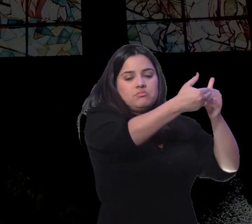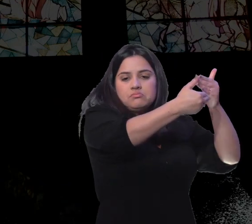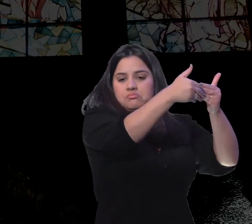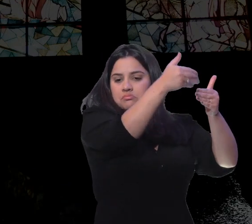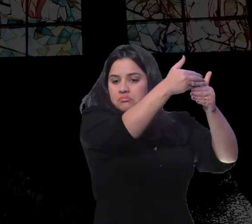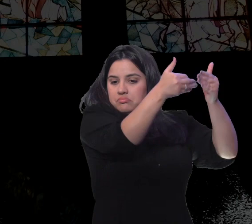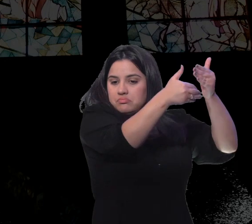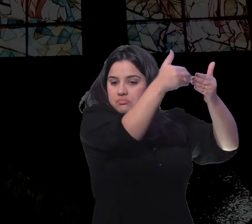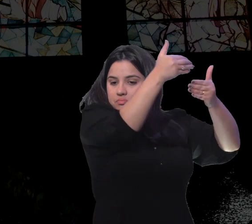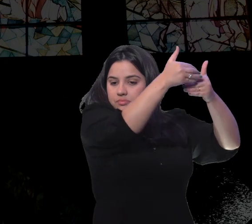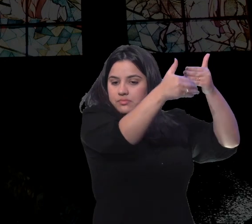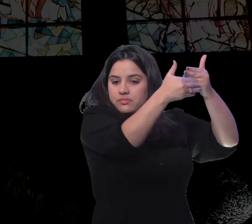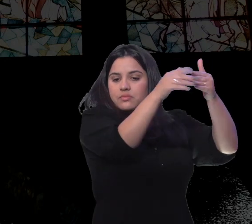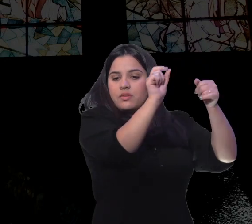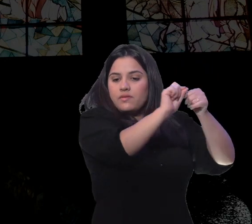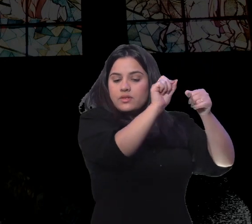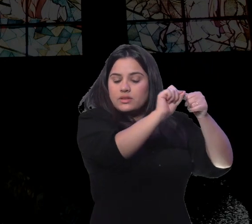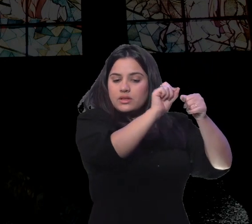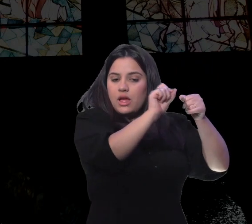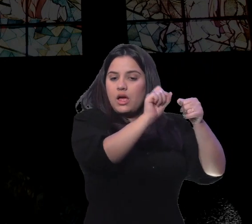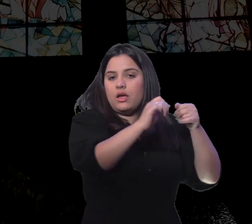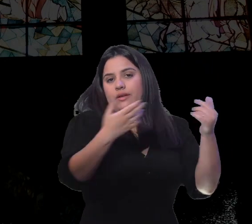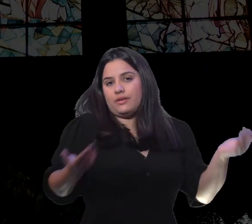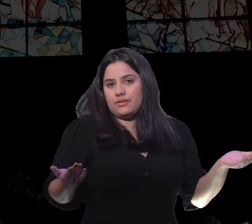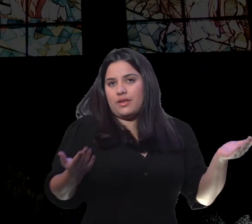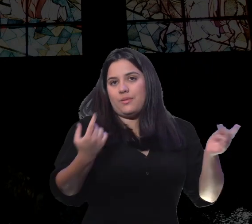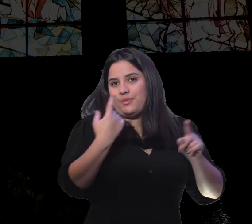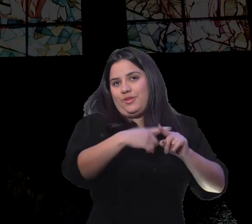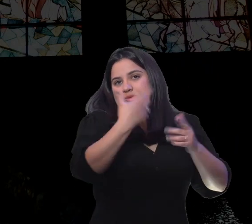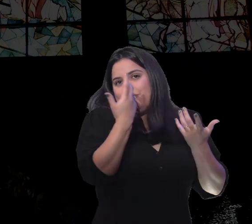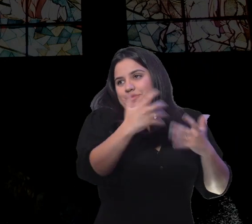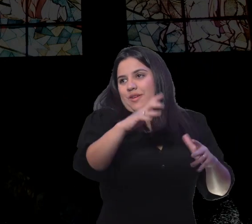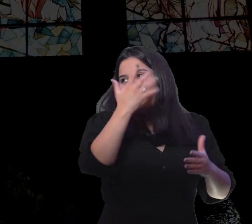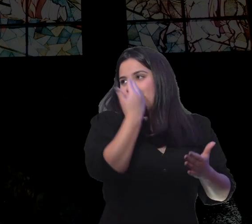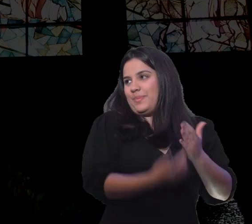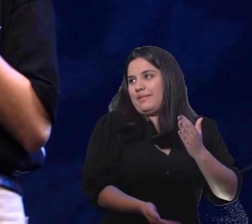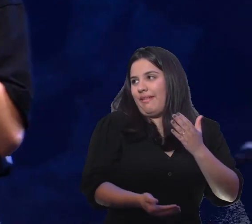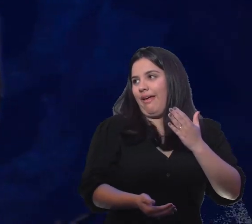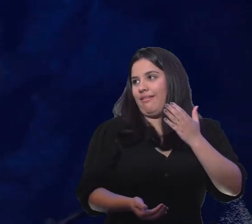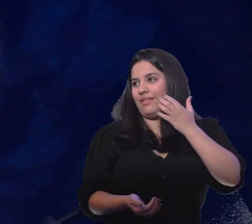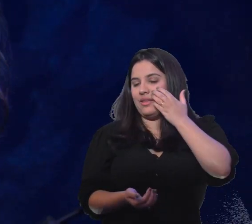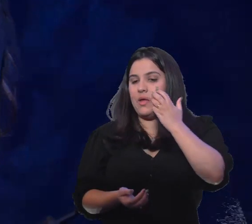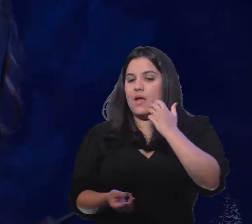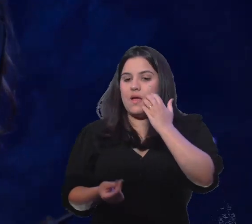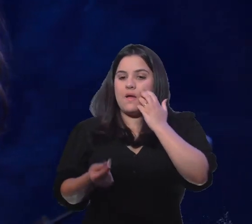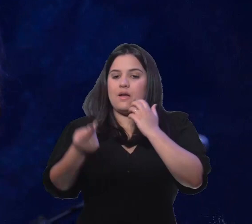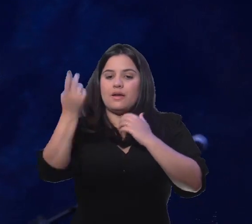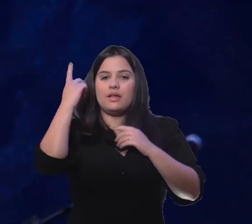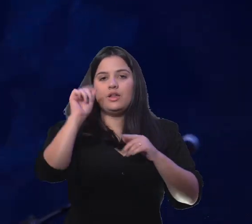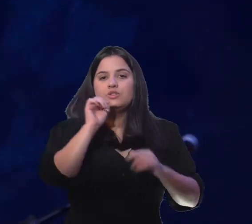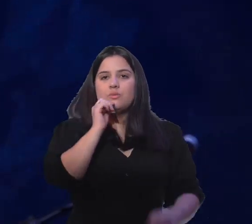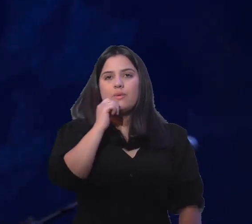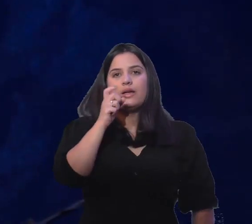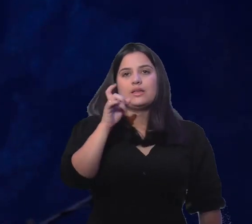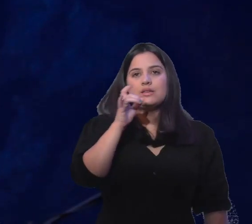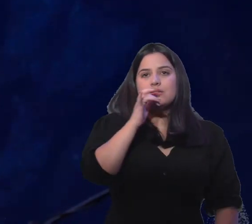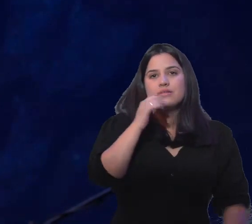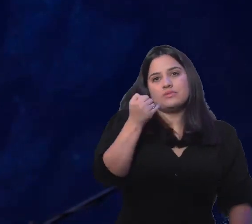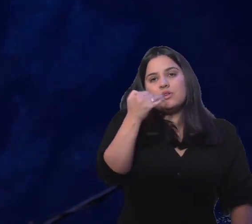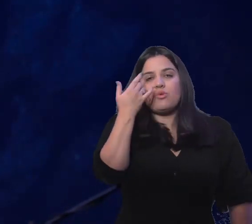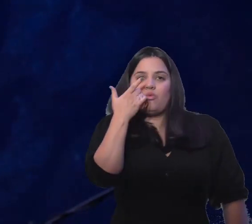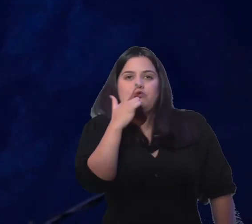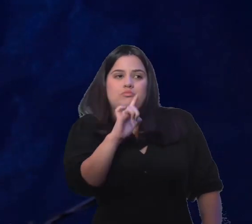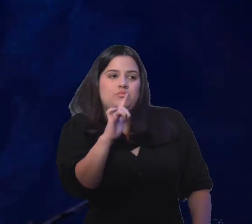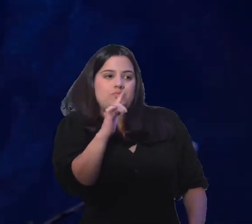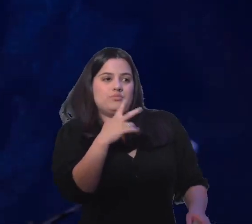construíram fortalezas, porque eles não são bobos, eles não querem perder a terra. Naquela época era tipo, quem dominar ganha, não tinha a ONU, né, para